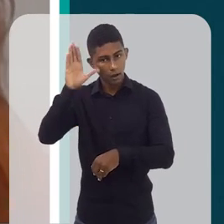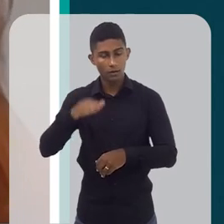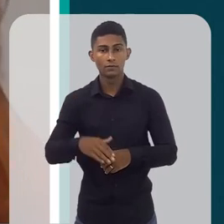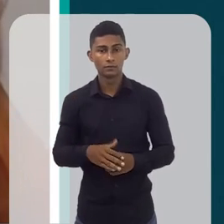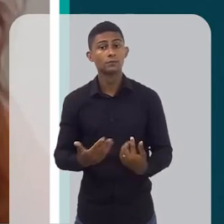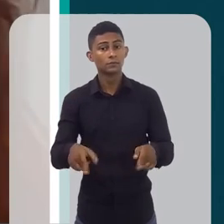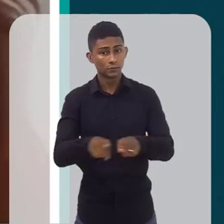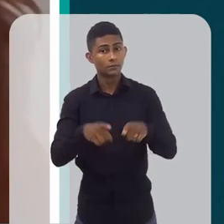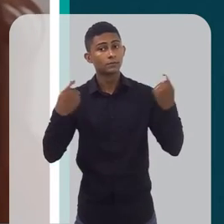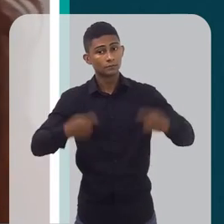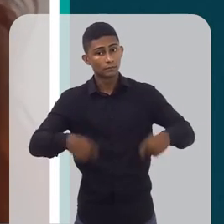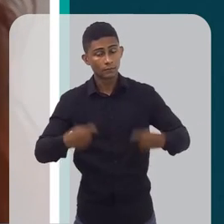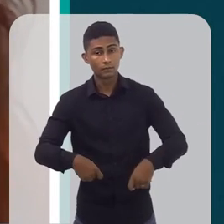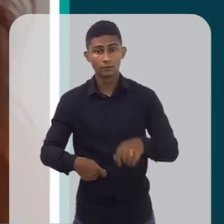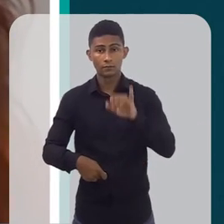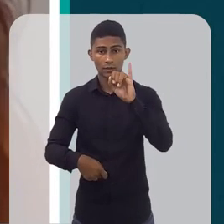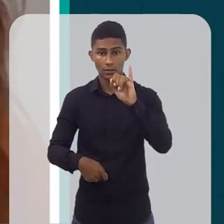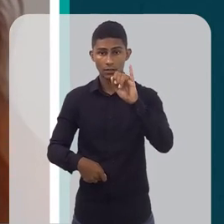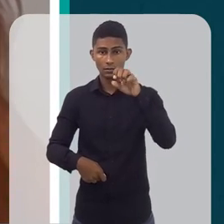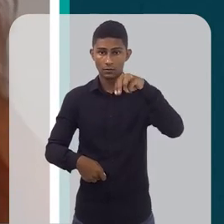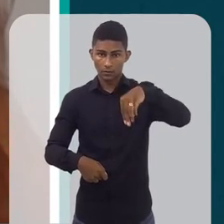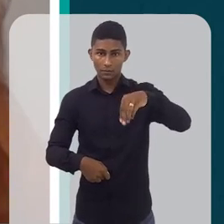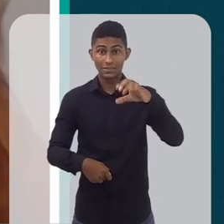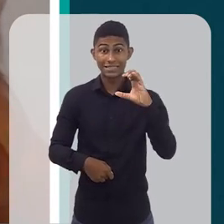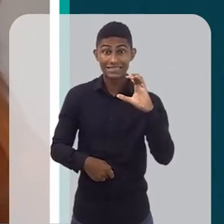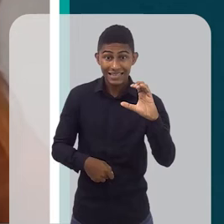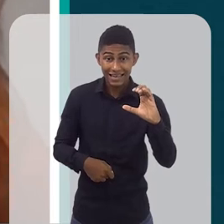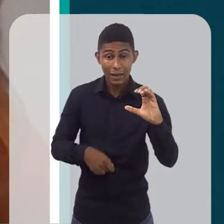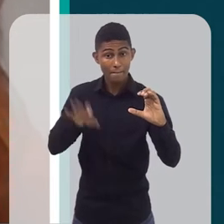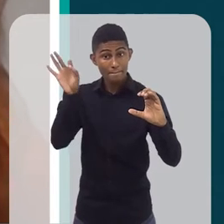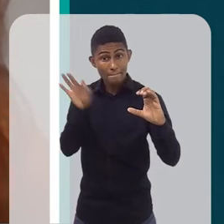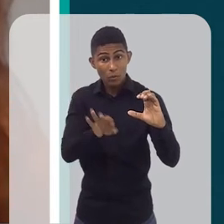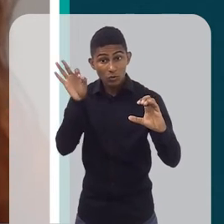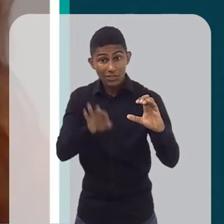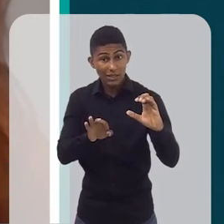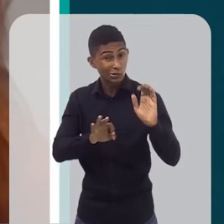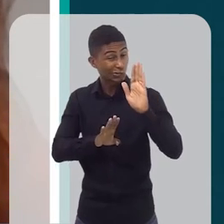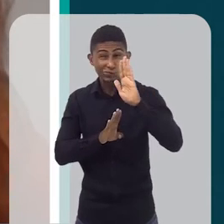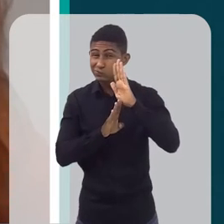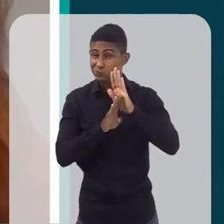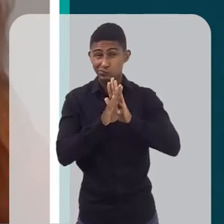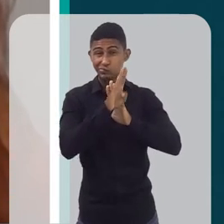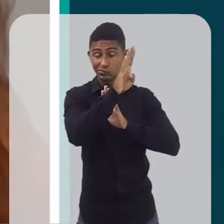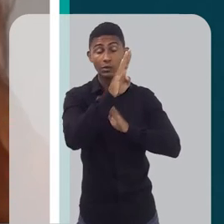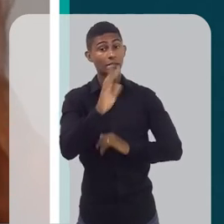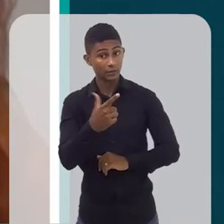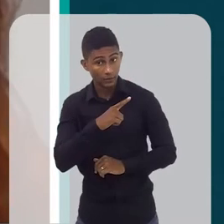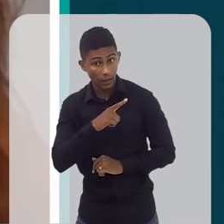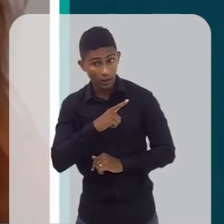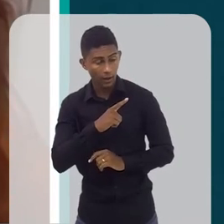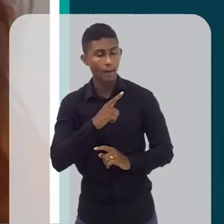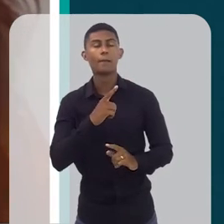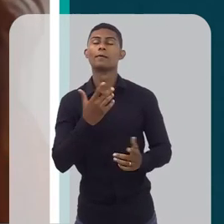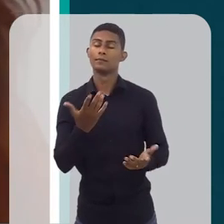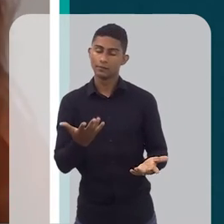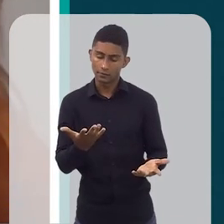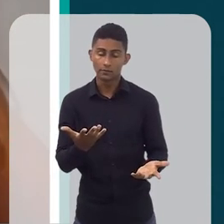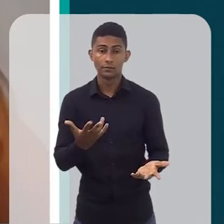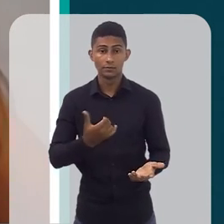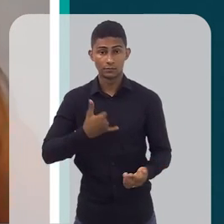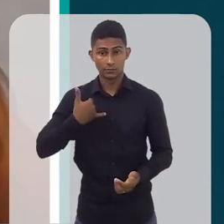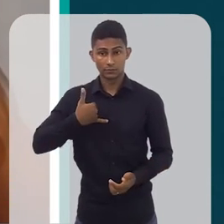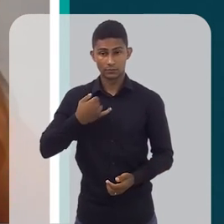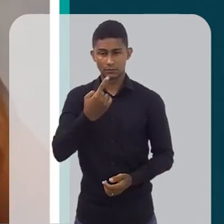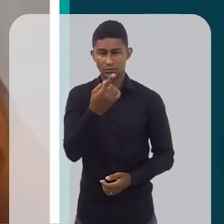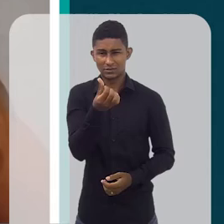tá? E tem que ter um IMC muito grave, que é aquilo que a gente conversou, índice de massa corpórea. Então, são pessoas, a